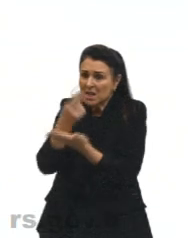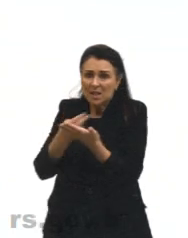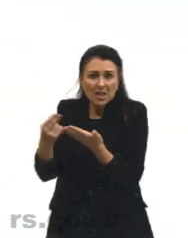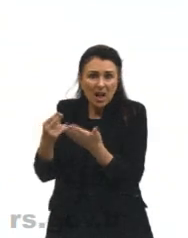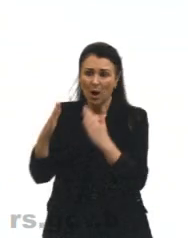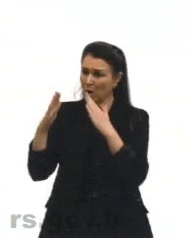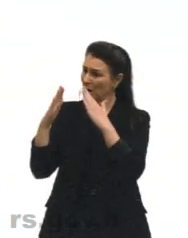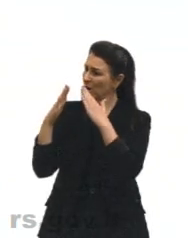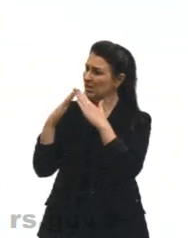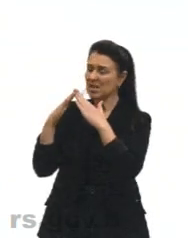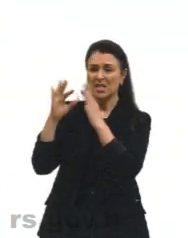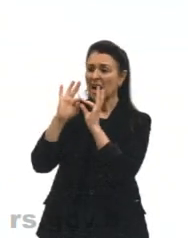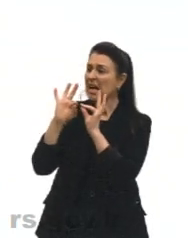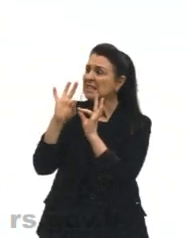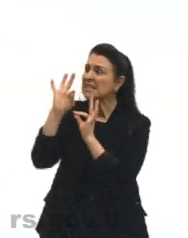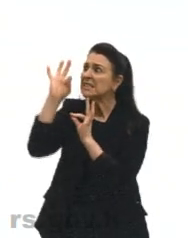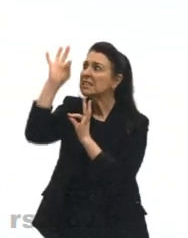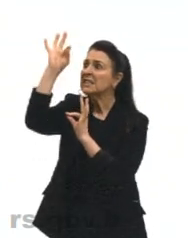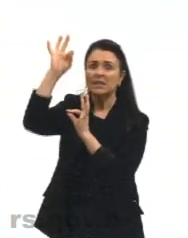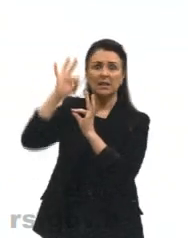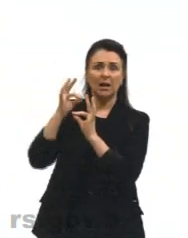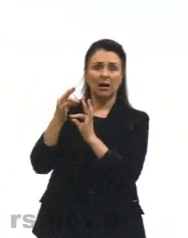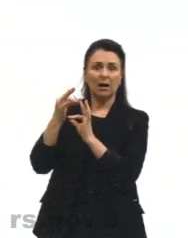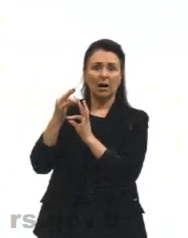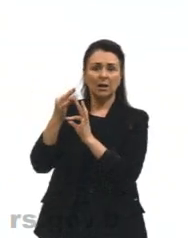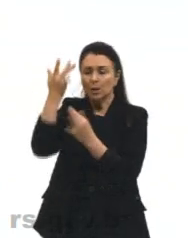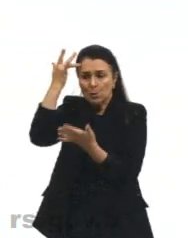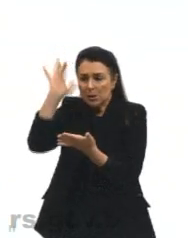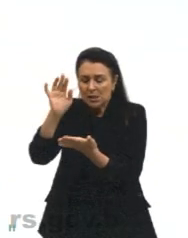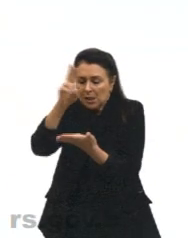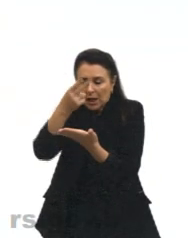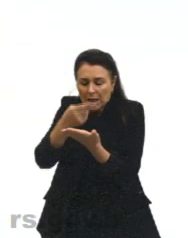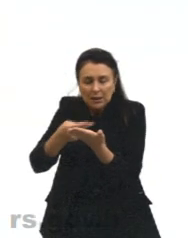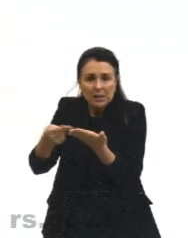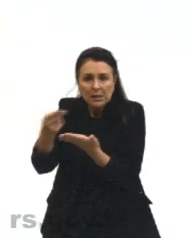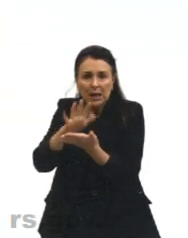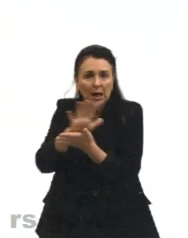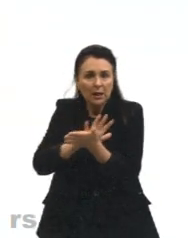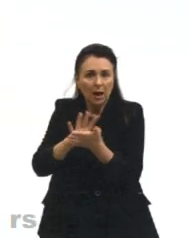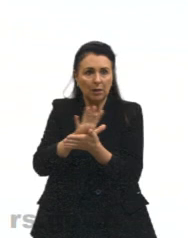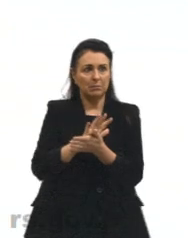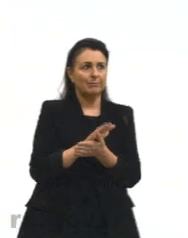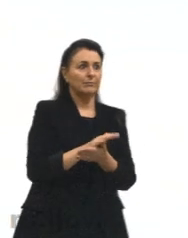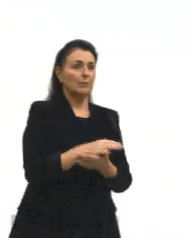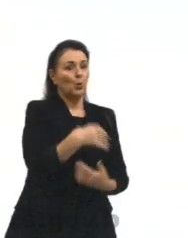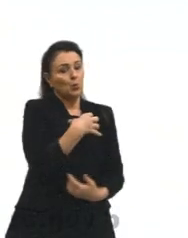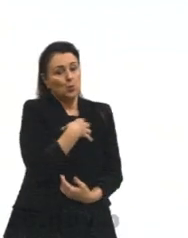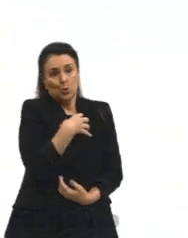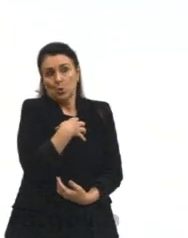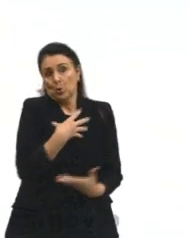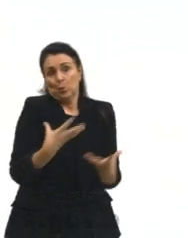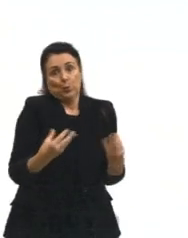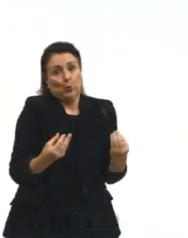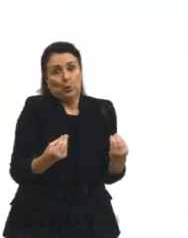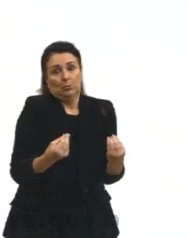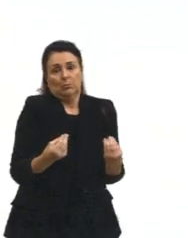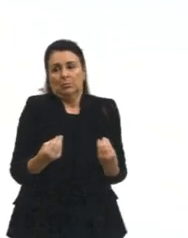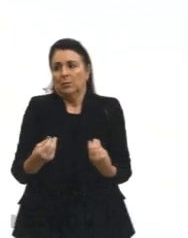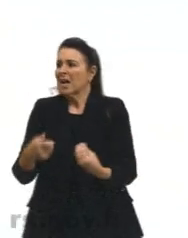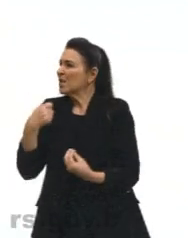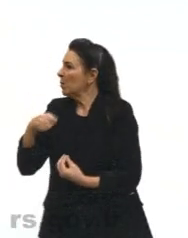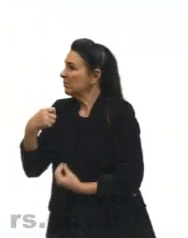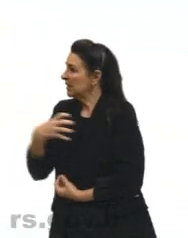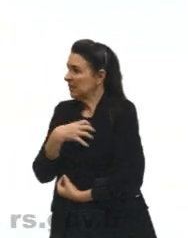casinha com fumaça saindo da chaminé sou uma negação em desenho eu sinto muito não